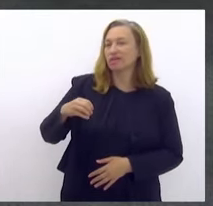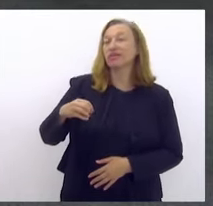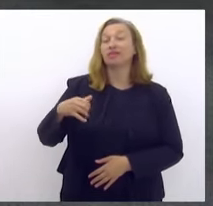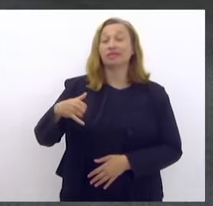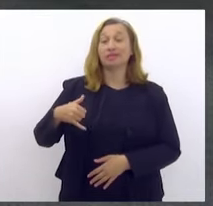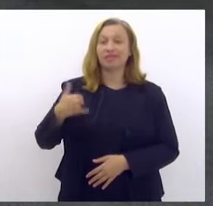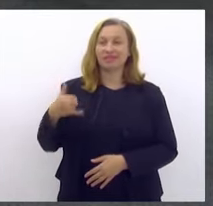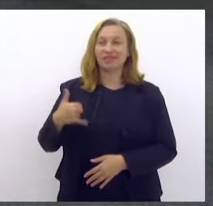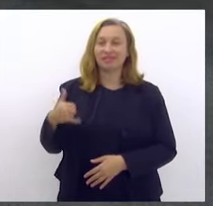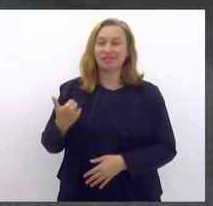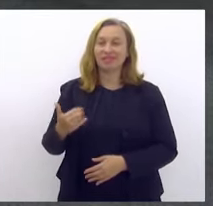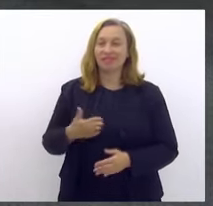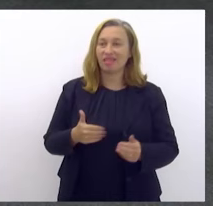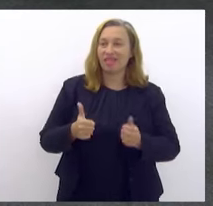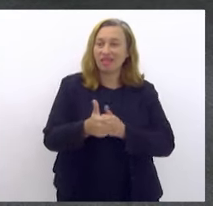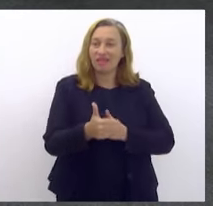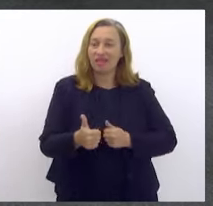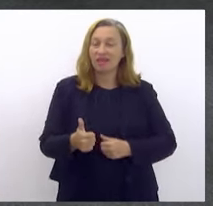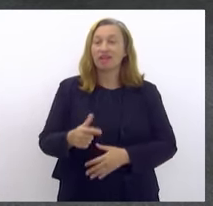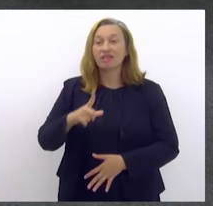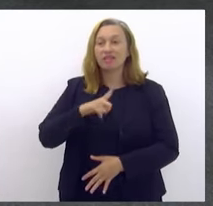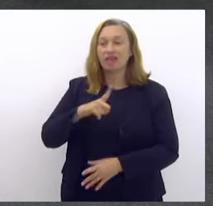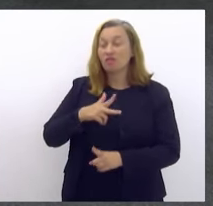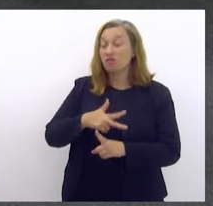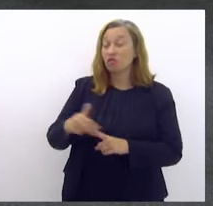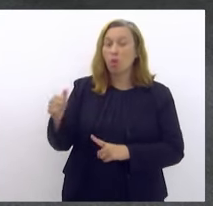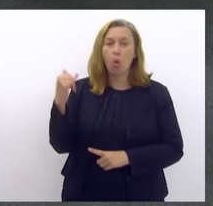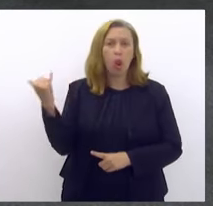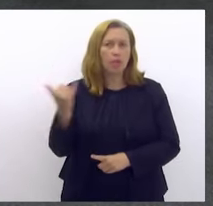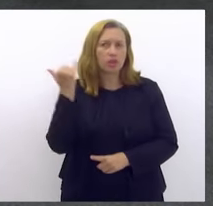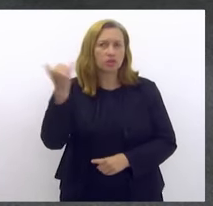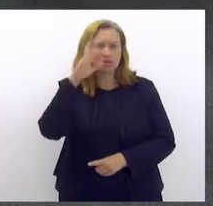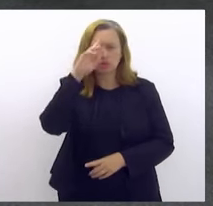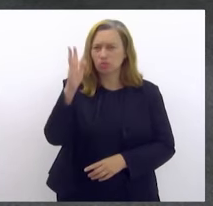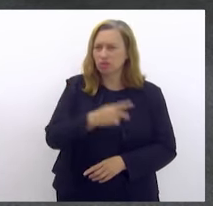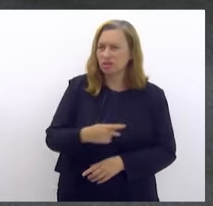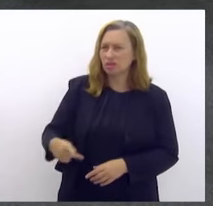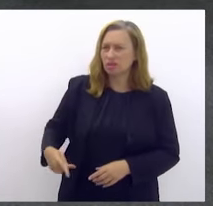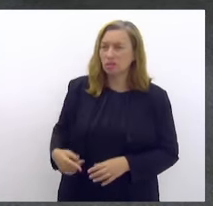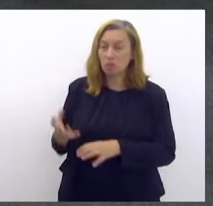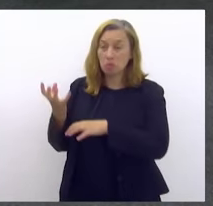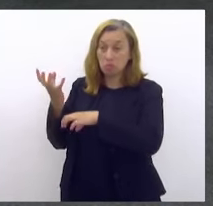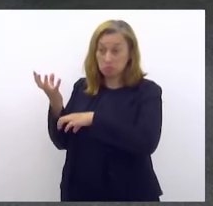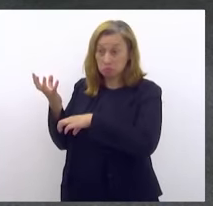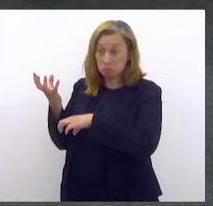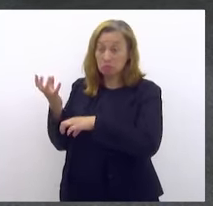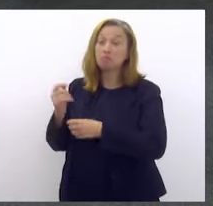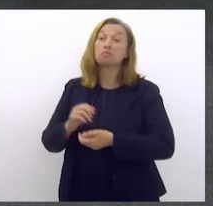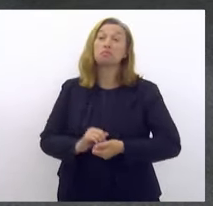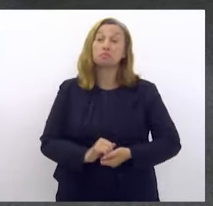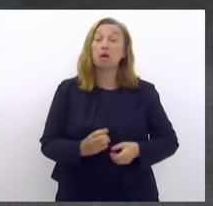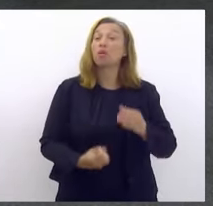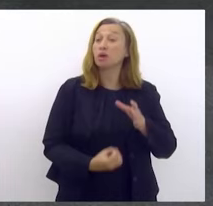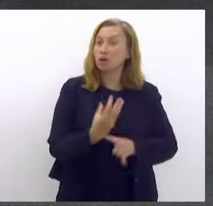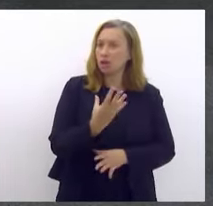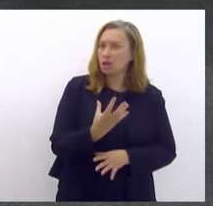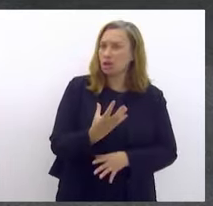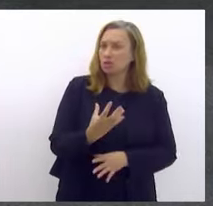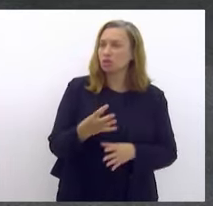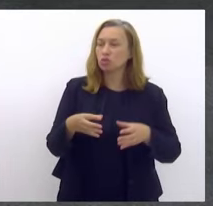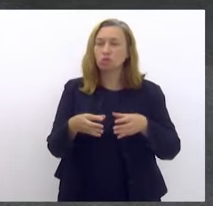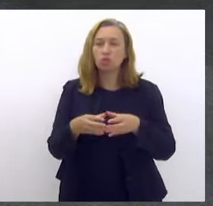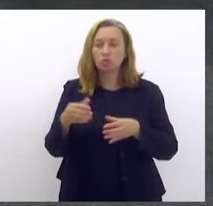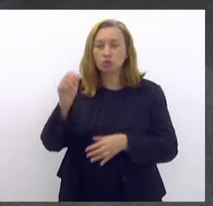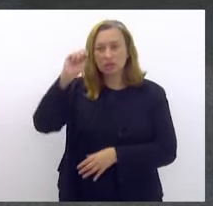frente. Inclusive, a gente teve uma vitória importante, senhor presidente, no Congresso Nacional, que foi a criação da bancada